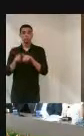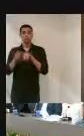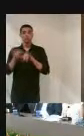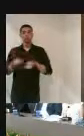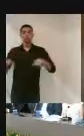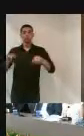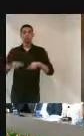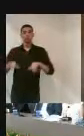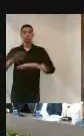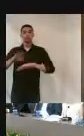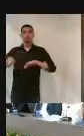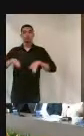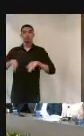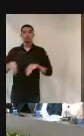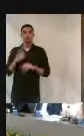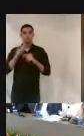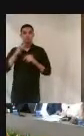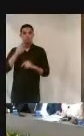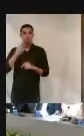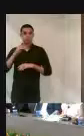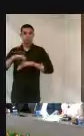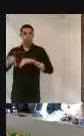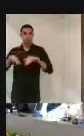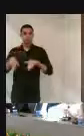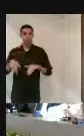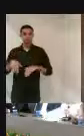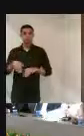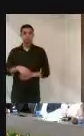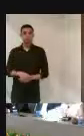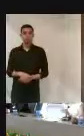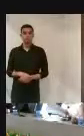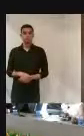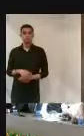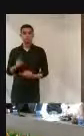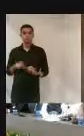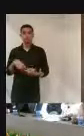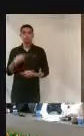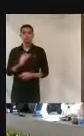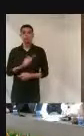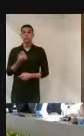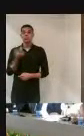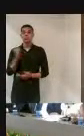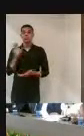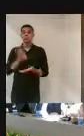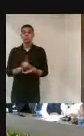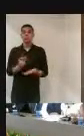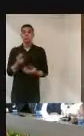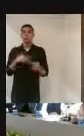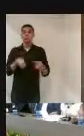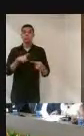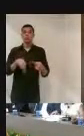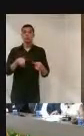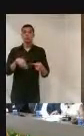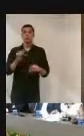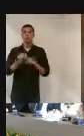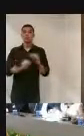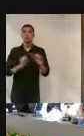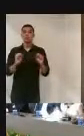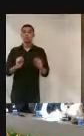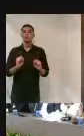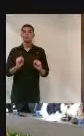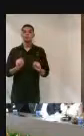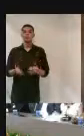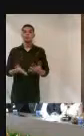Em redes, nos casos das redes de cooperativas, nós também investimos em capital de giro o que permite para essas redes subirem na cadeia